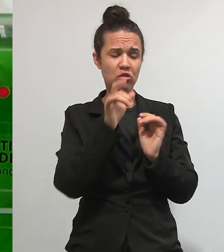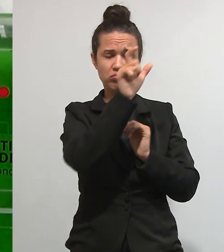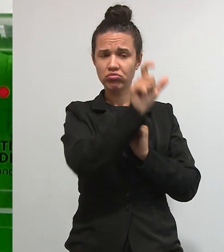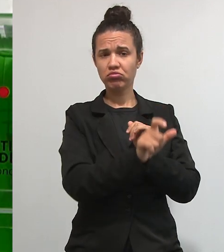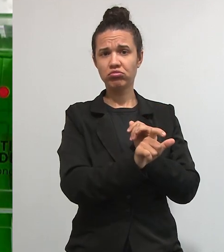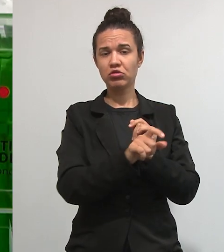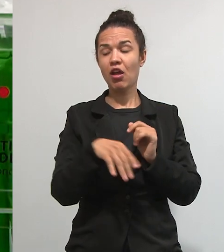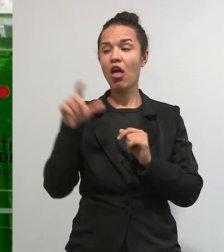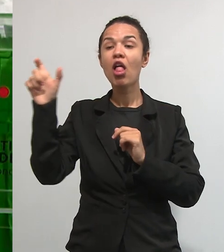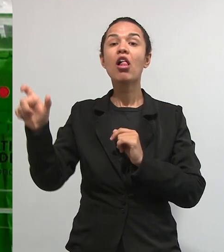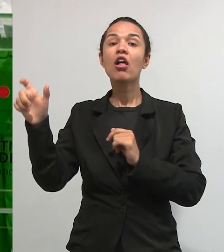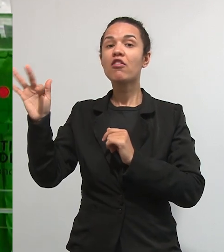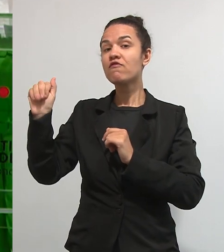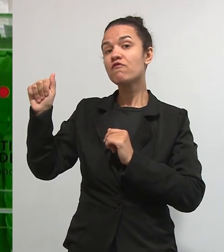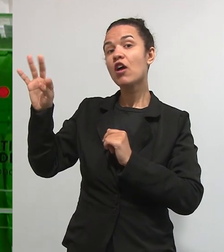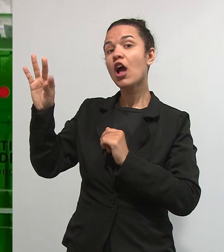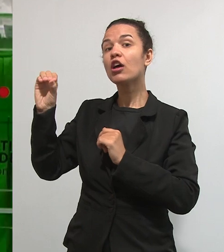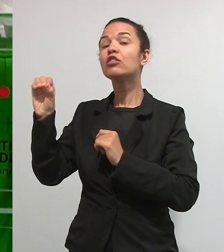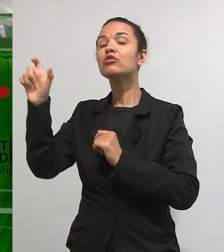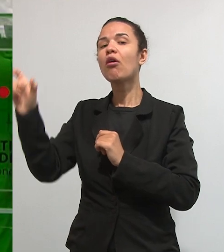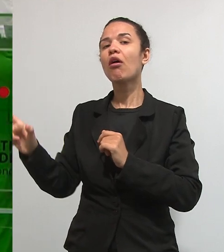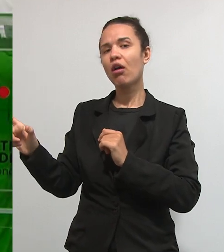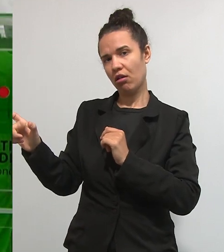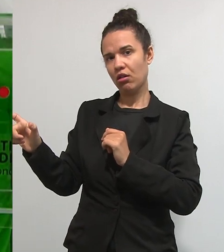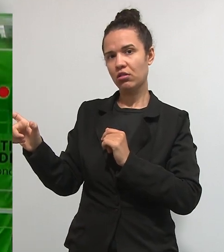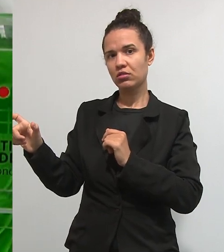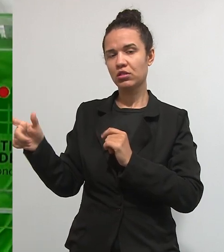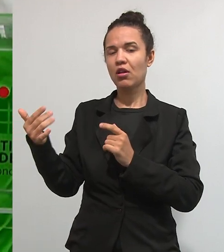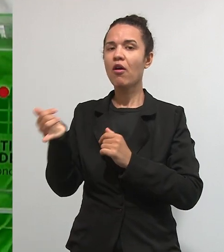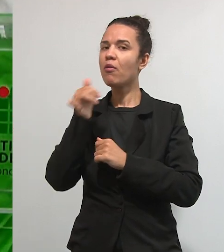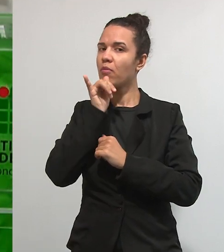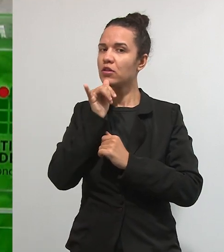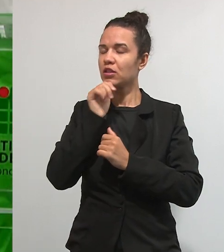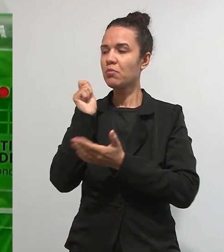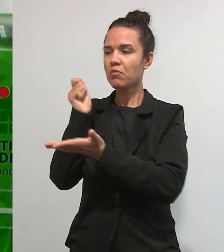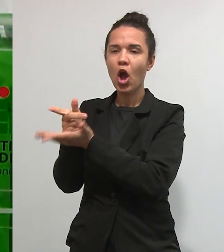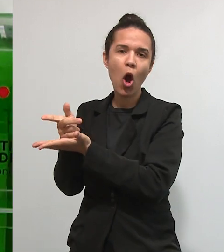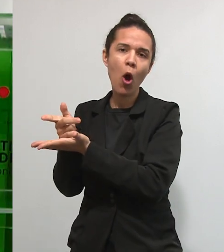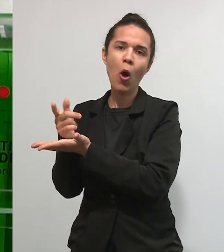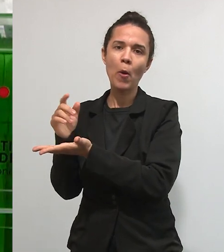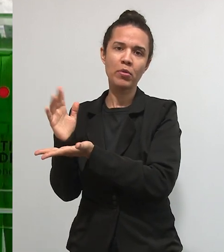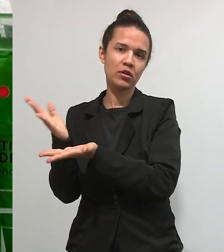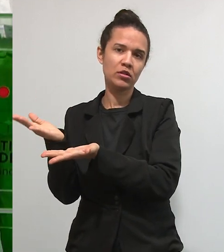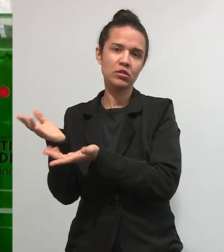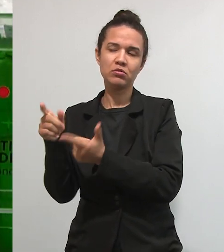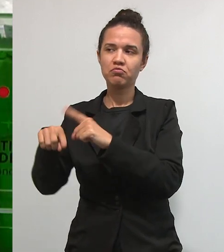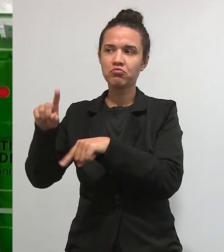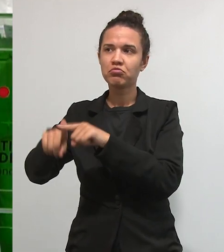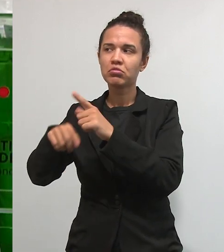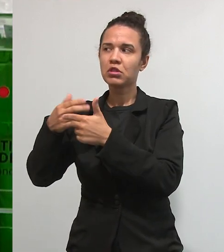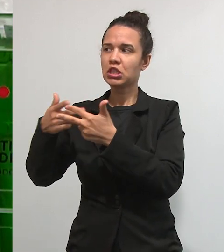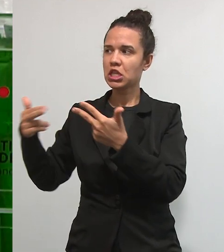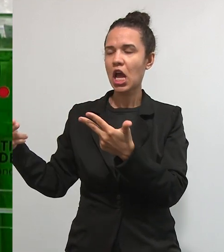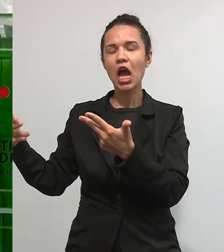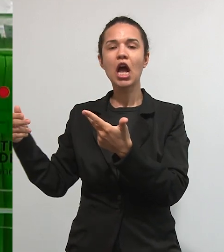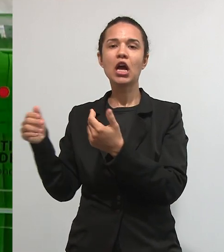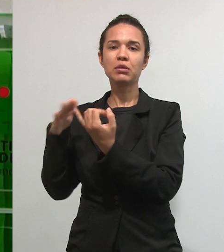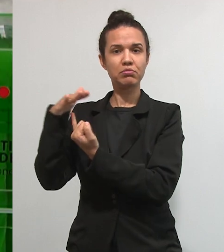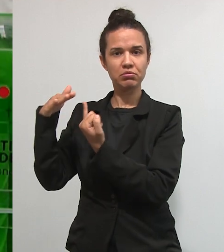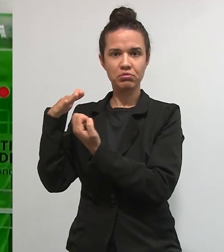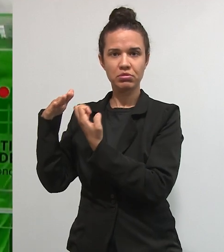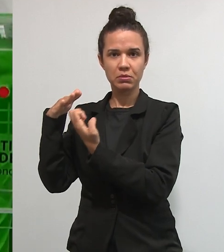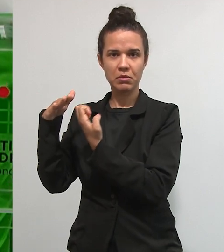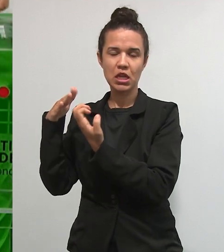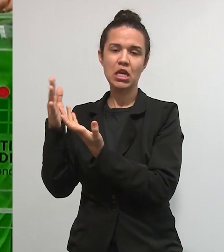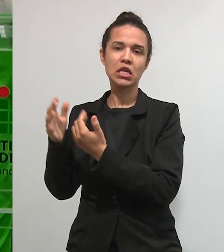ato contábil. E o fato? Fato é quando ocorre uma operação, uma compra, por exemplo, de material de